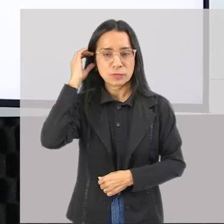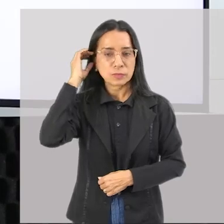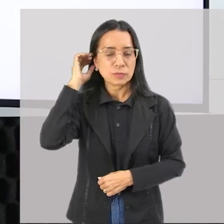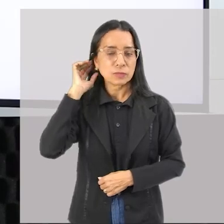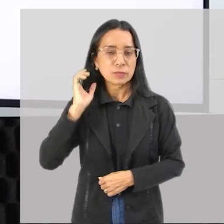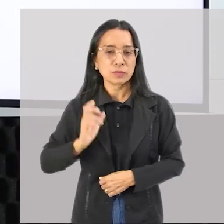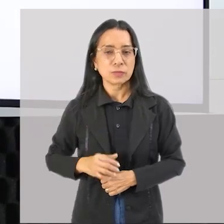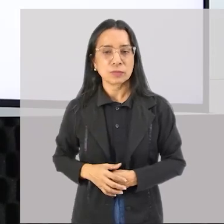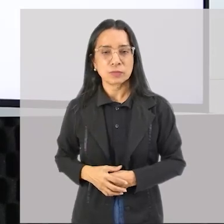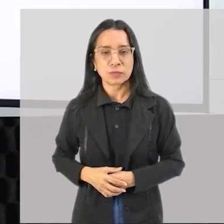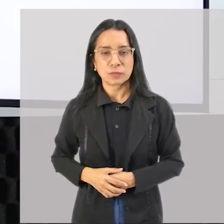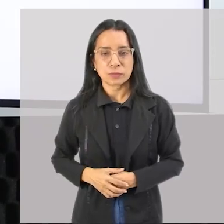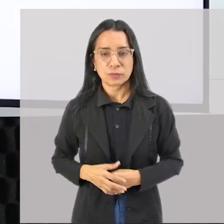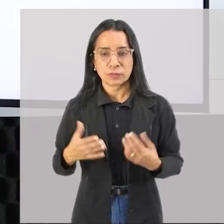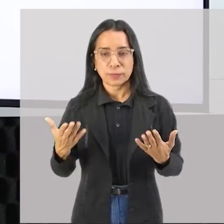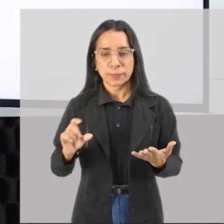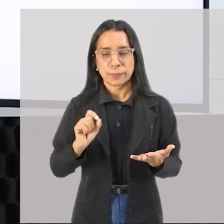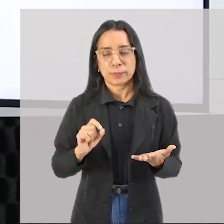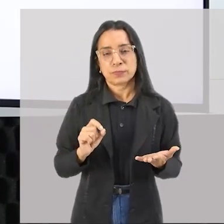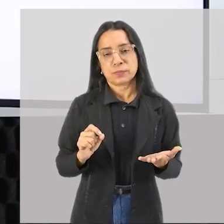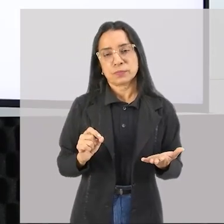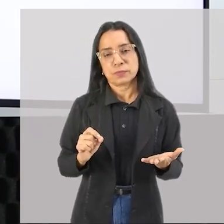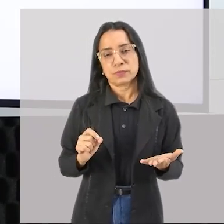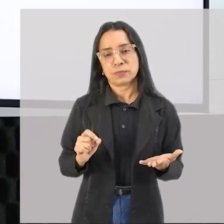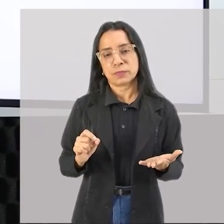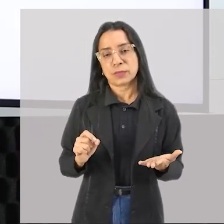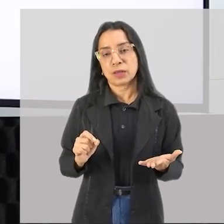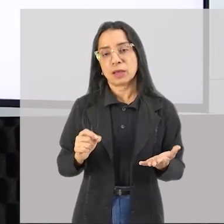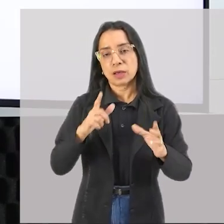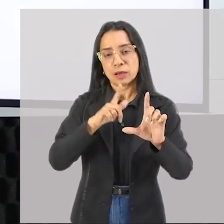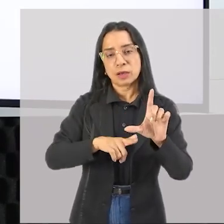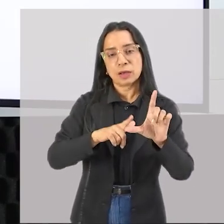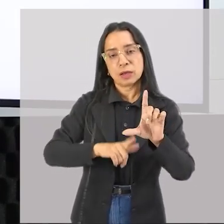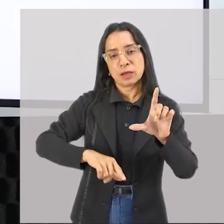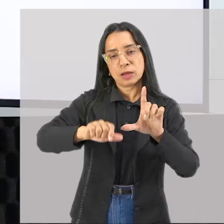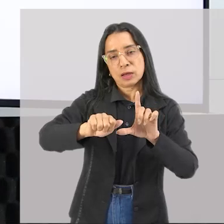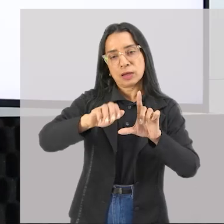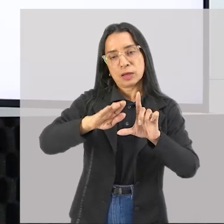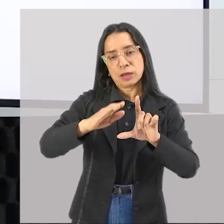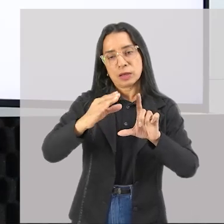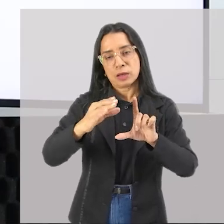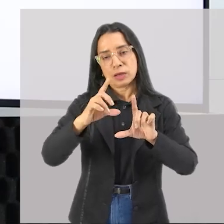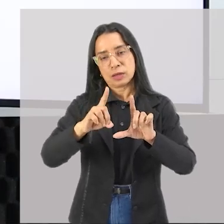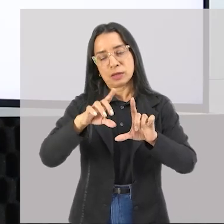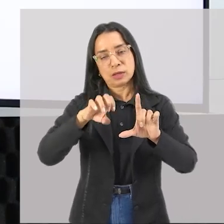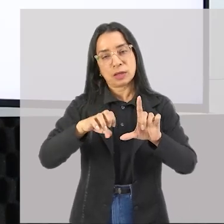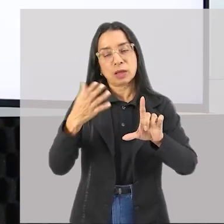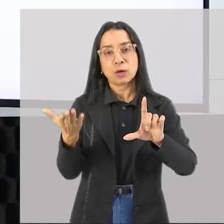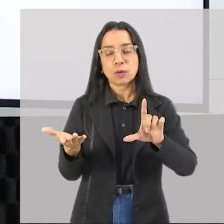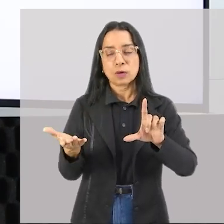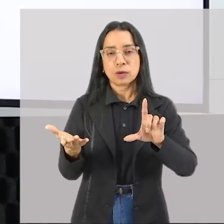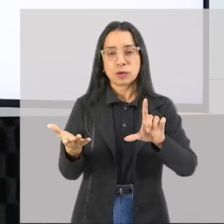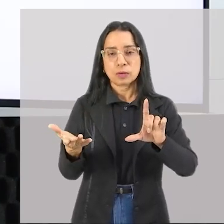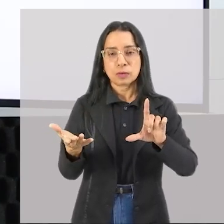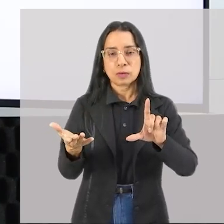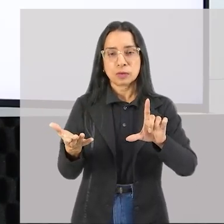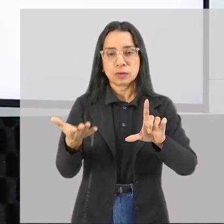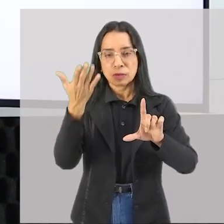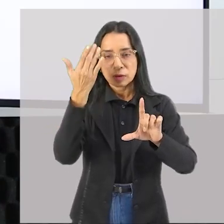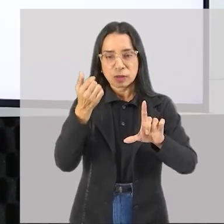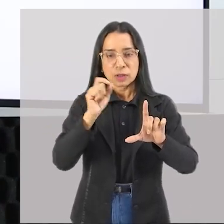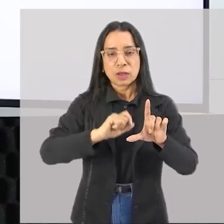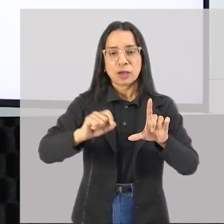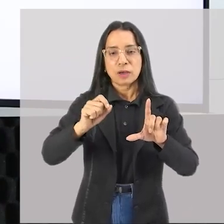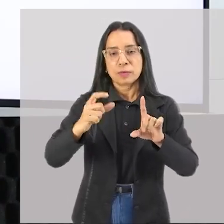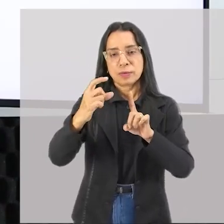e odiar acordar cedo é qual? Então, qual dessas alternativas aqui representa uma conjunção de oposição? Vocês